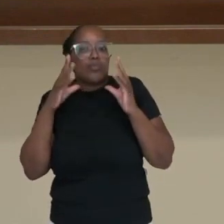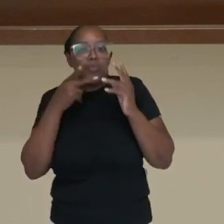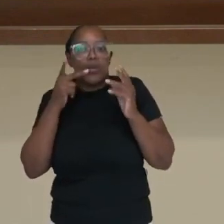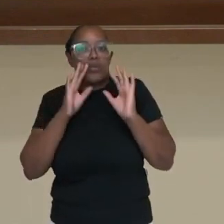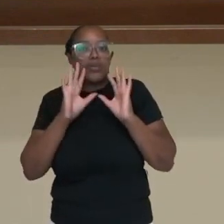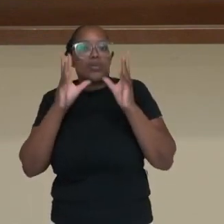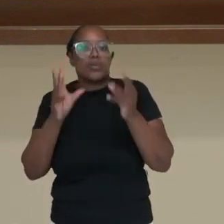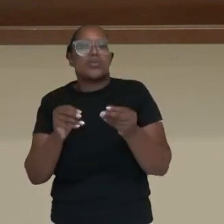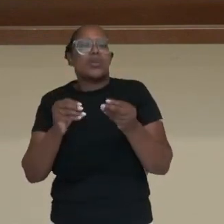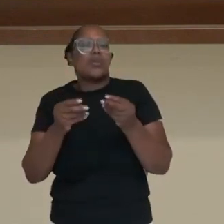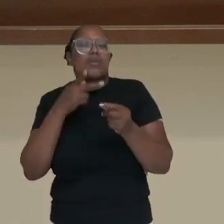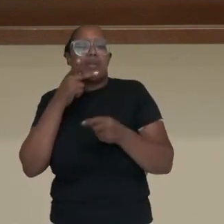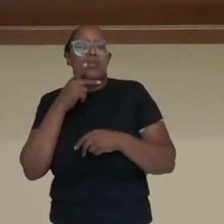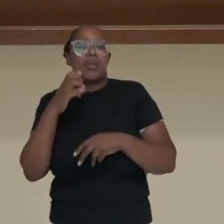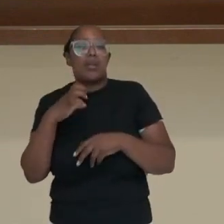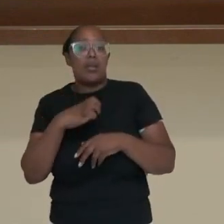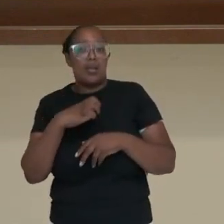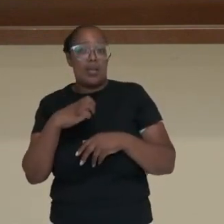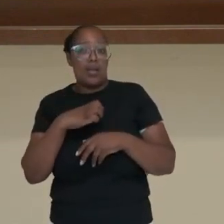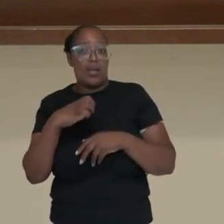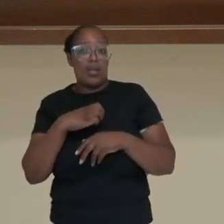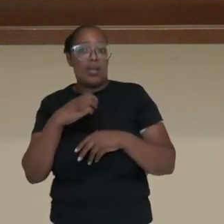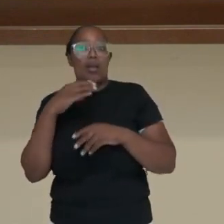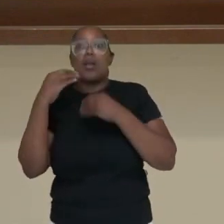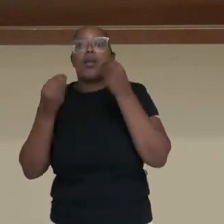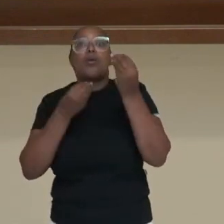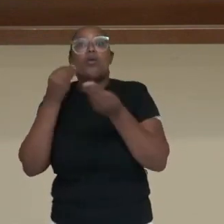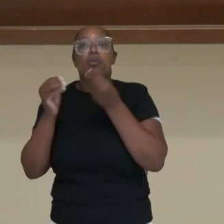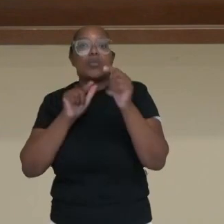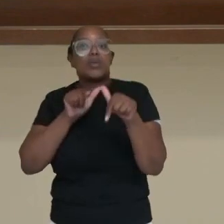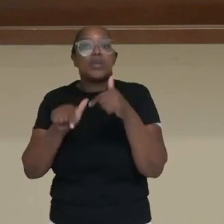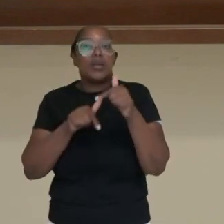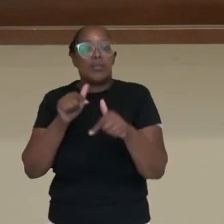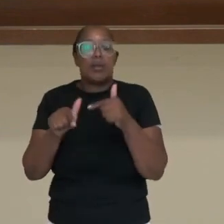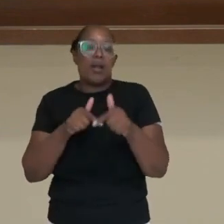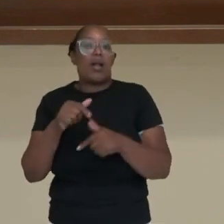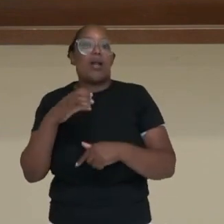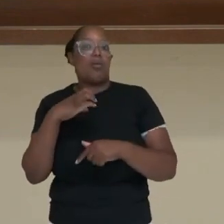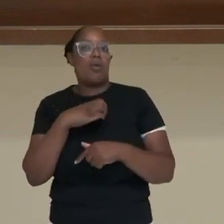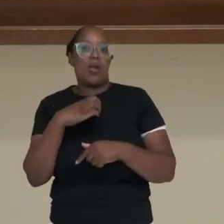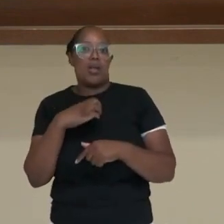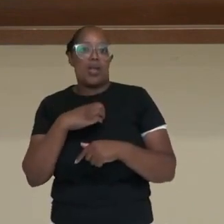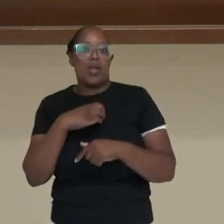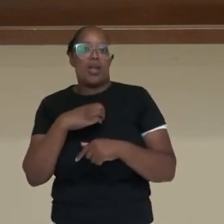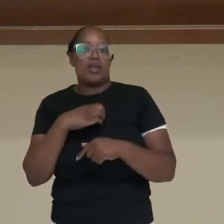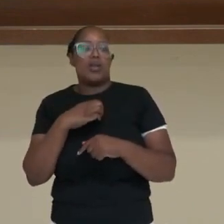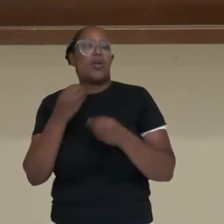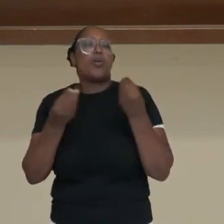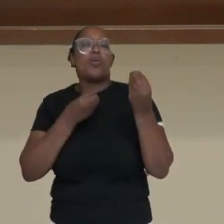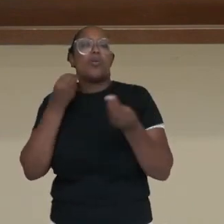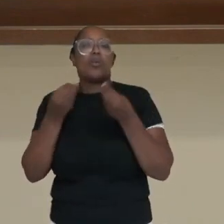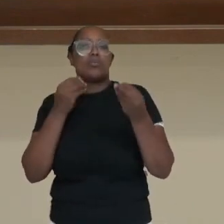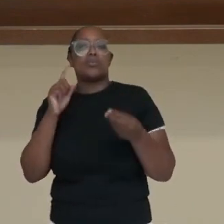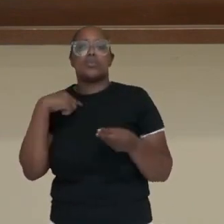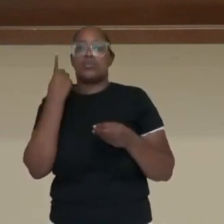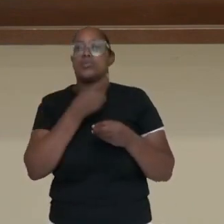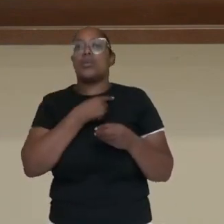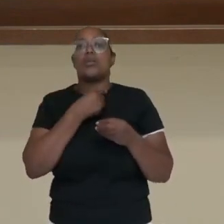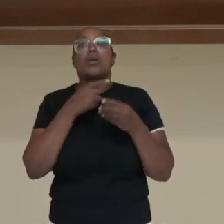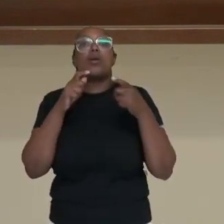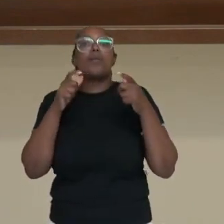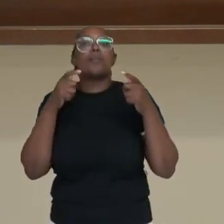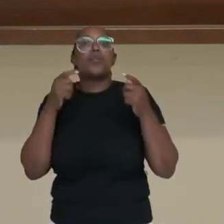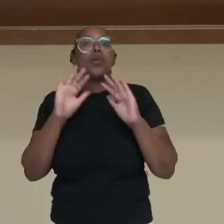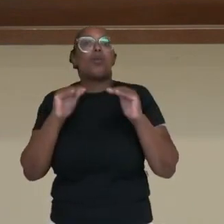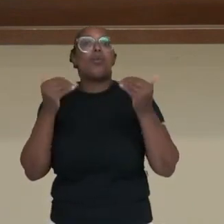o que é a ética, como devemos proceder, qual é o nosso caminho. E a pergunta que nós falamos hoje, qual é a